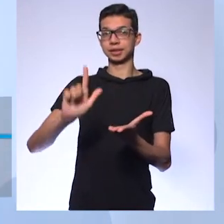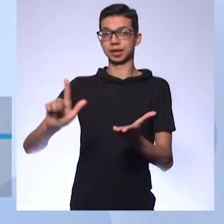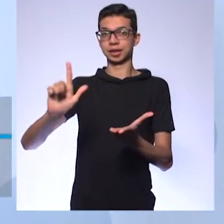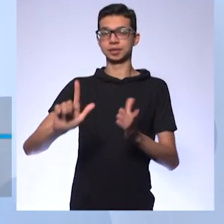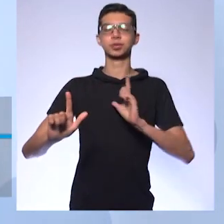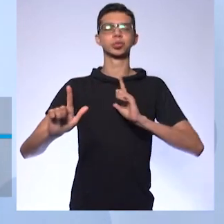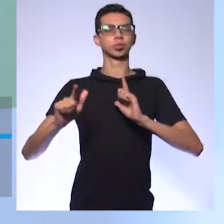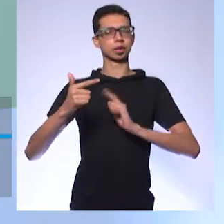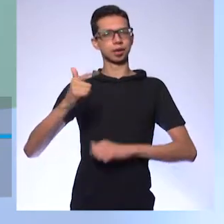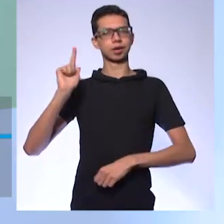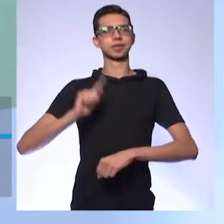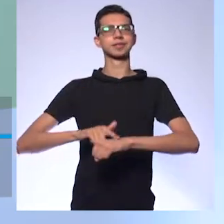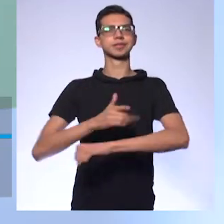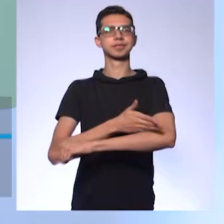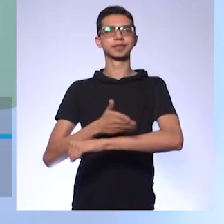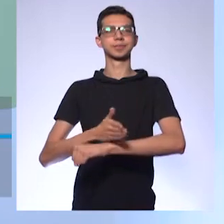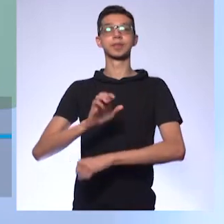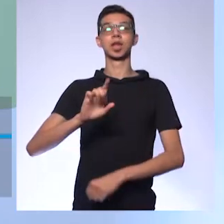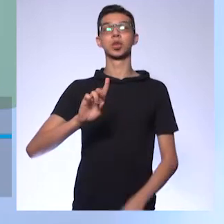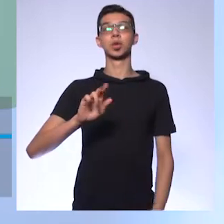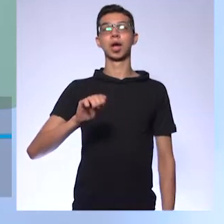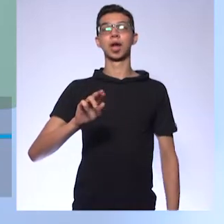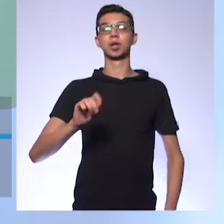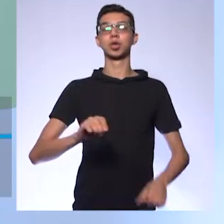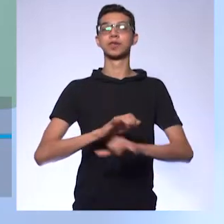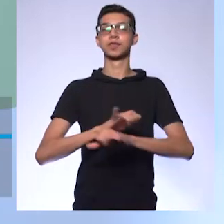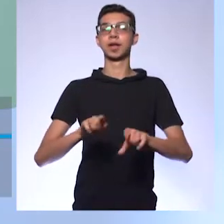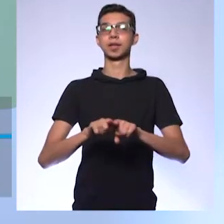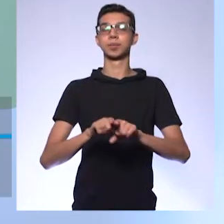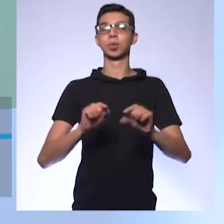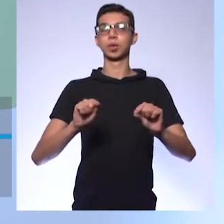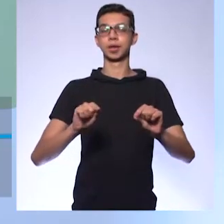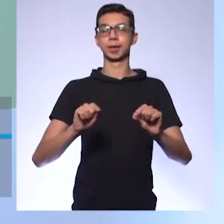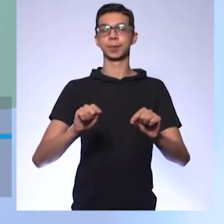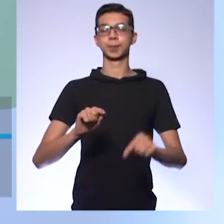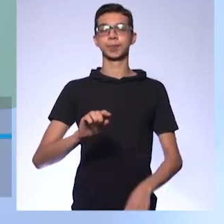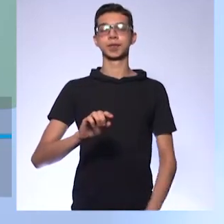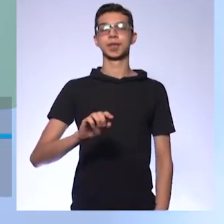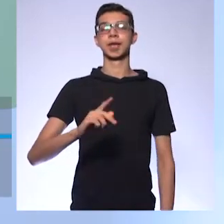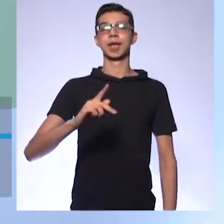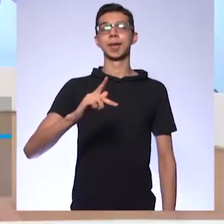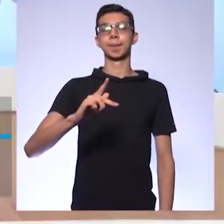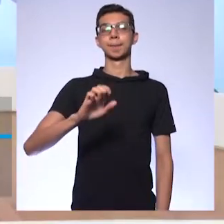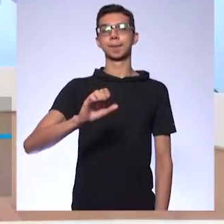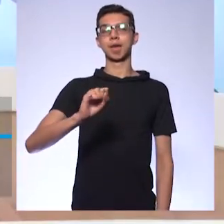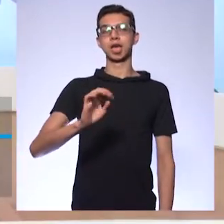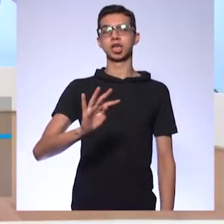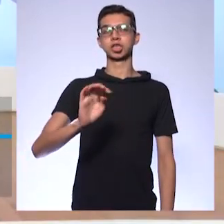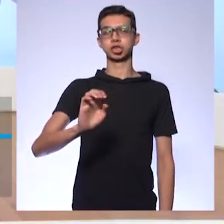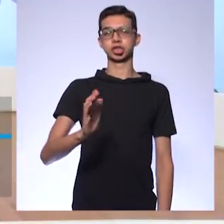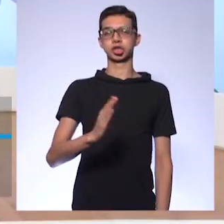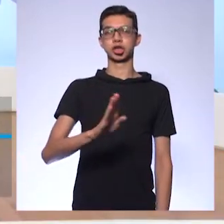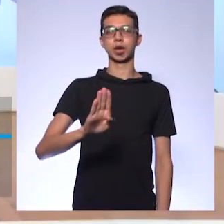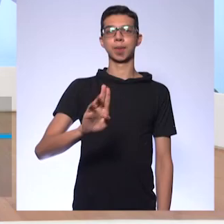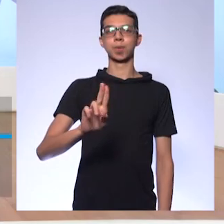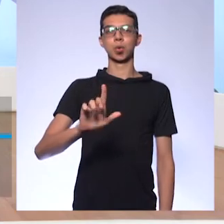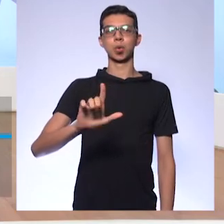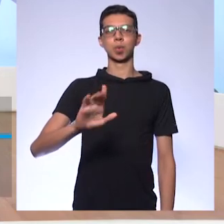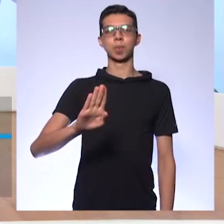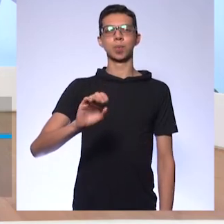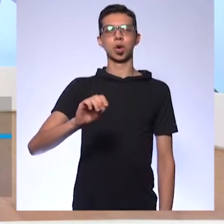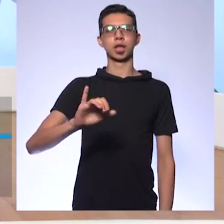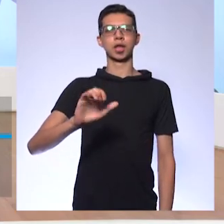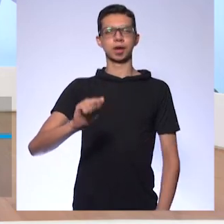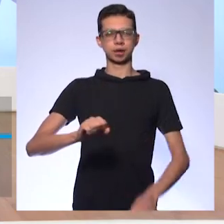né? Eduardo falou uma coisa interessante, Claro. peste bubônica. Peste bubônica, isso. Olha, É, estão bem informados. A aula de história foi ótima, é. participaram. Então, olha só,